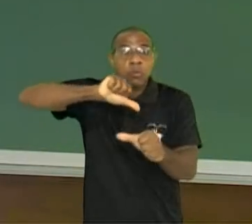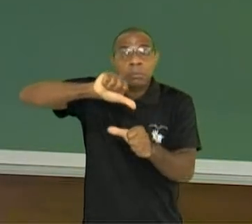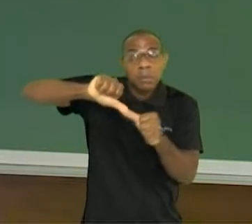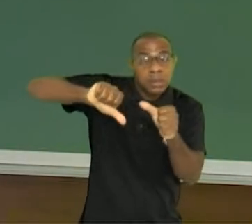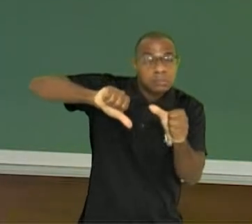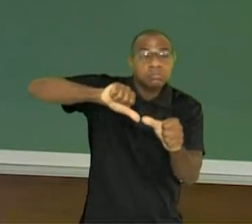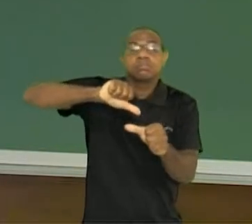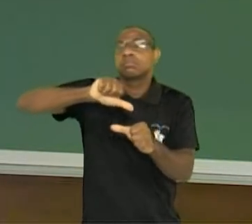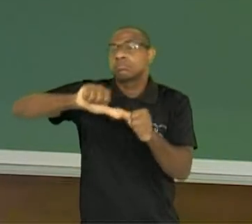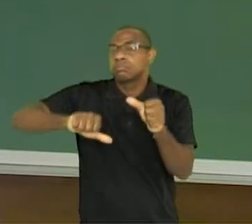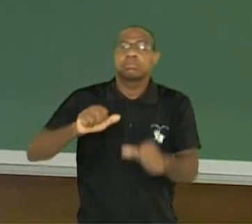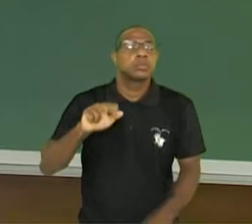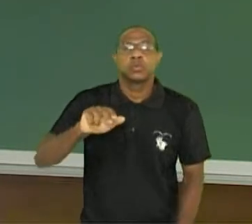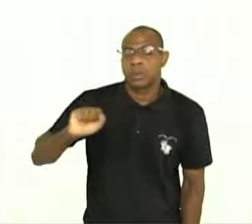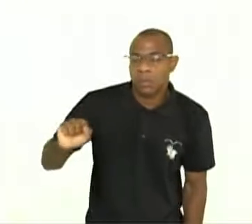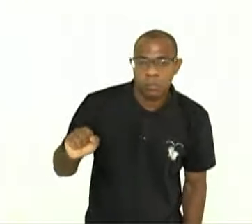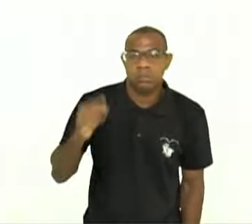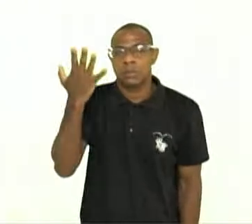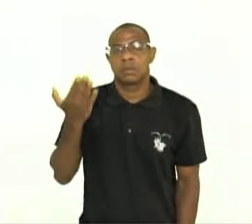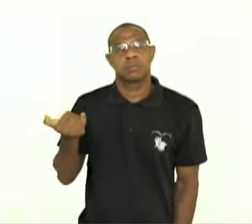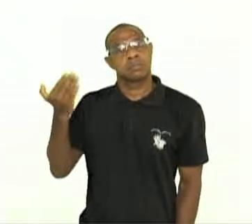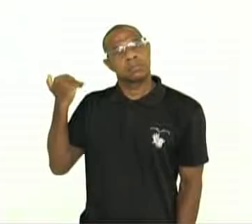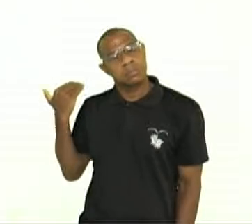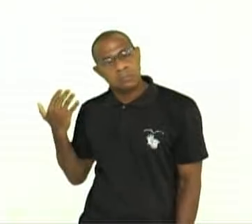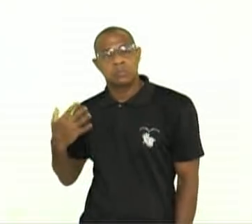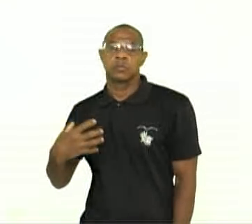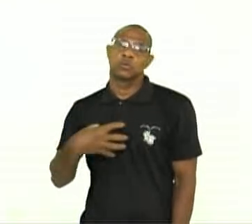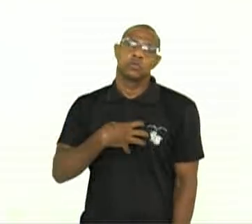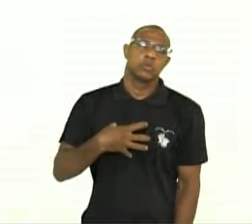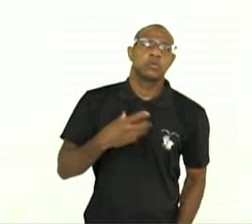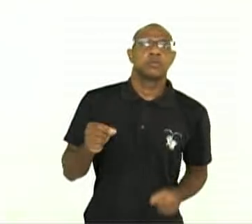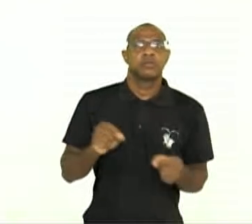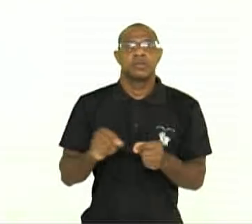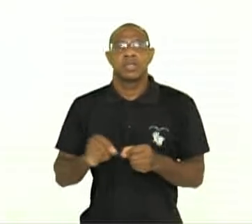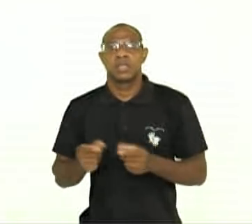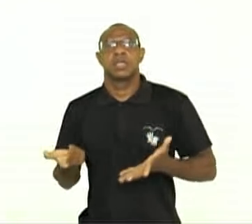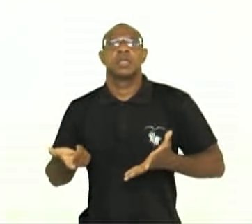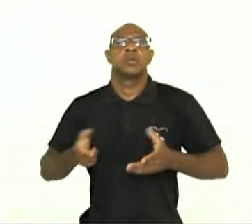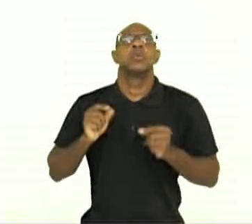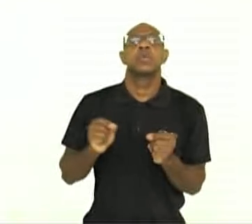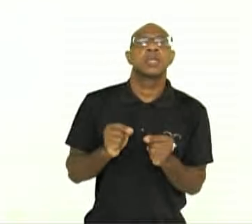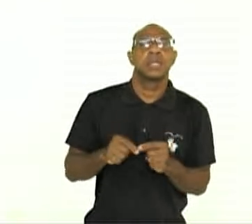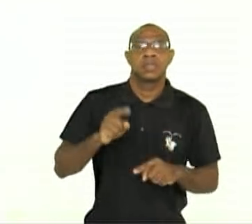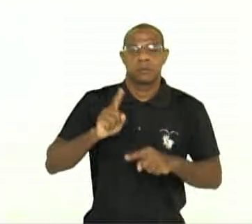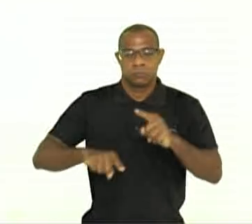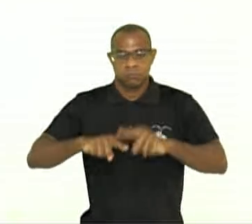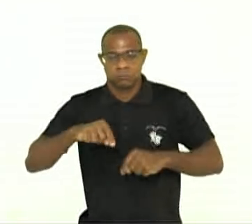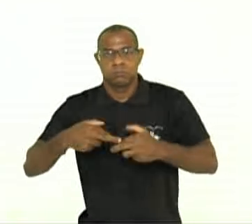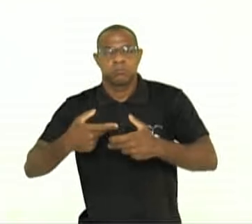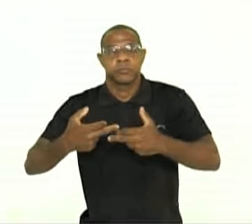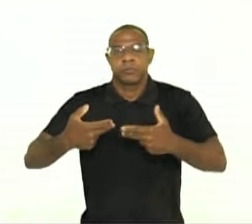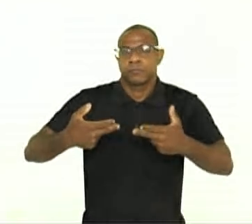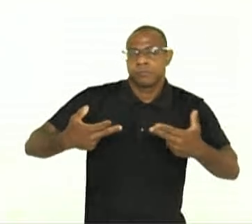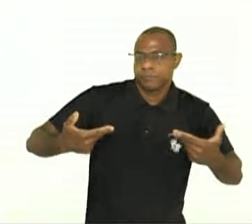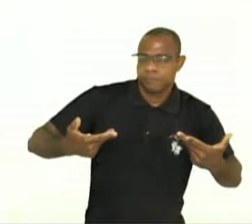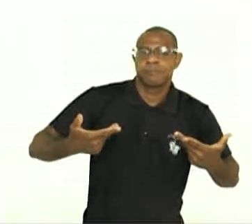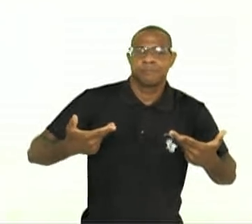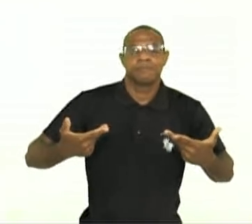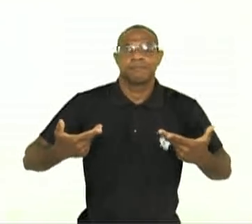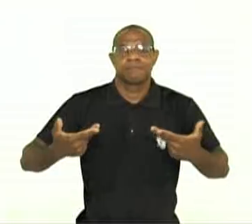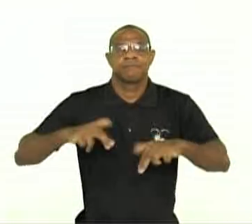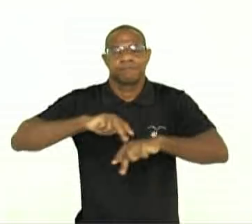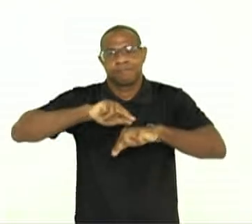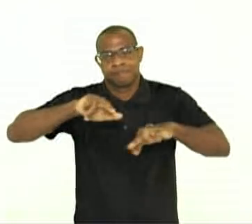precedentes, que nunca aconteceu antes, no modo de produzir mercadorias, no modo de viver e no modo de pensar da sociedade.